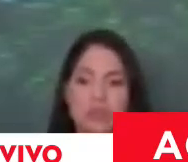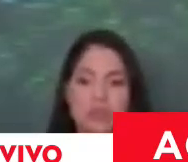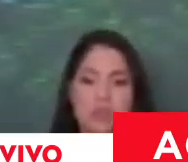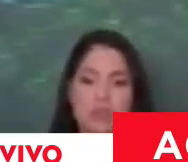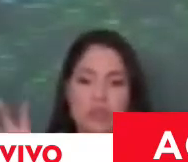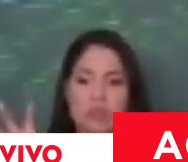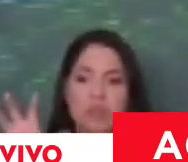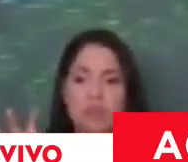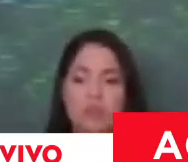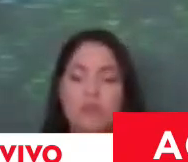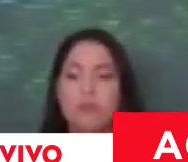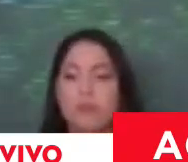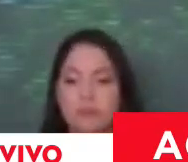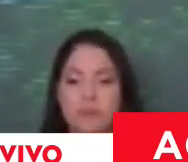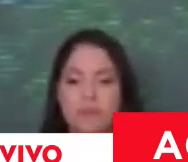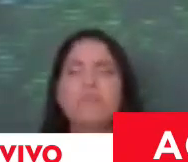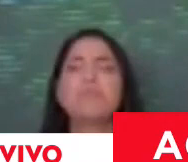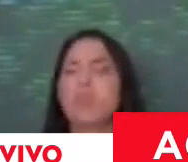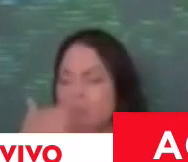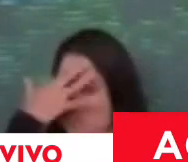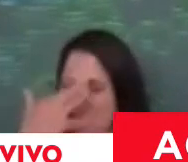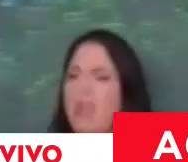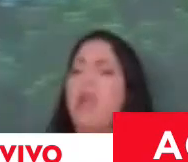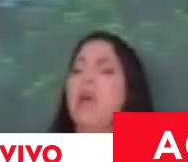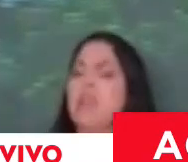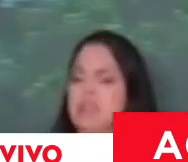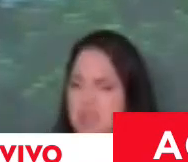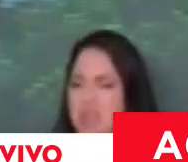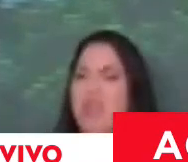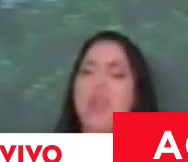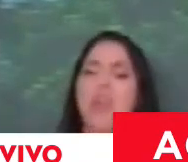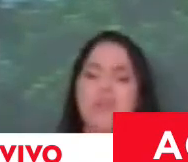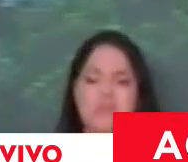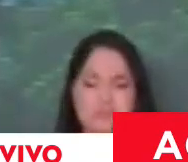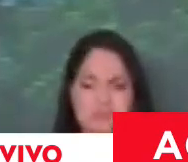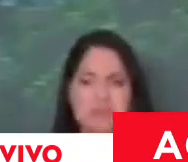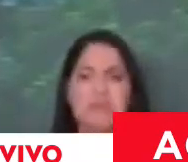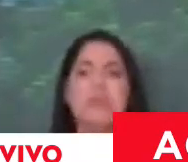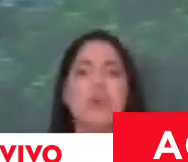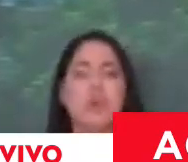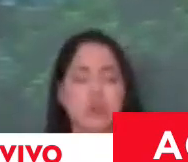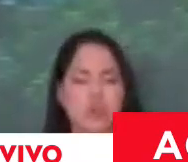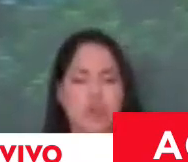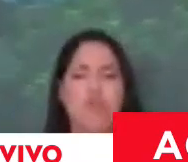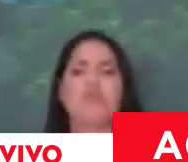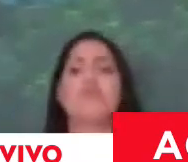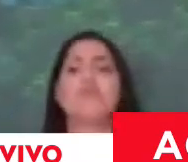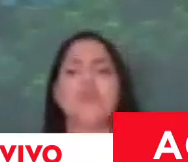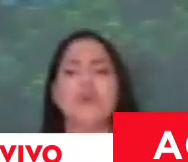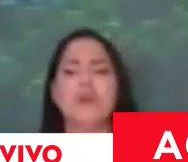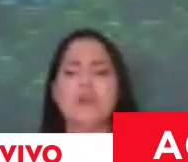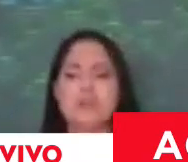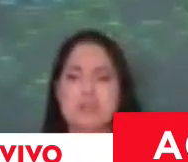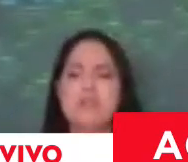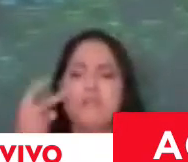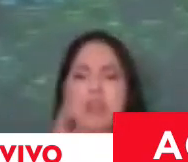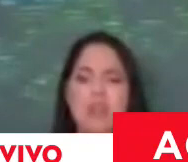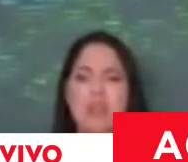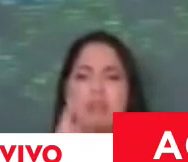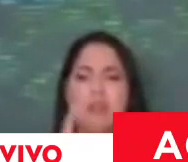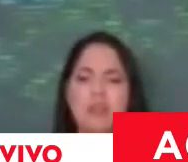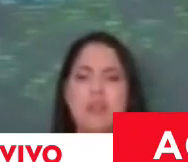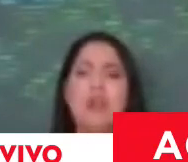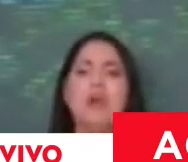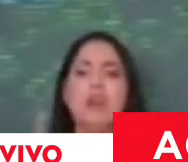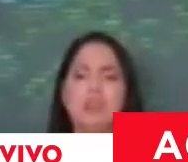manipulação. Tenho absoluta certeza que, na defesa incansável da democracia, saberemos aprender